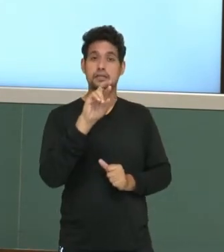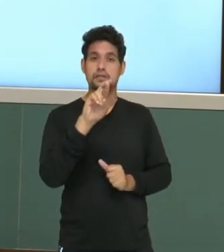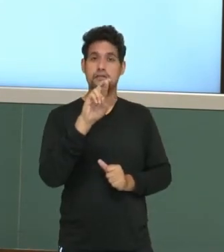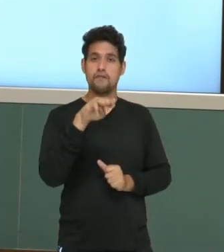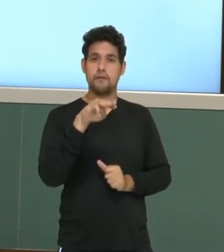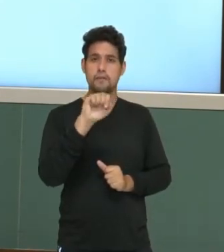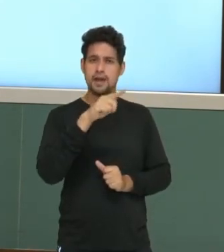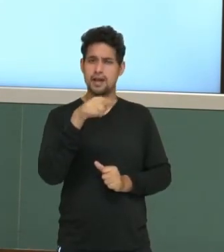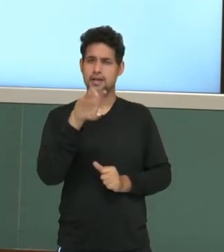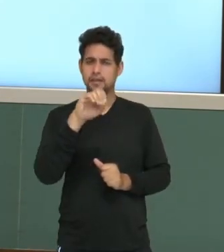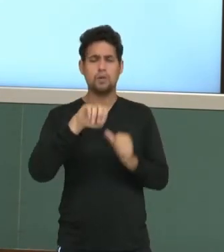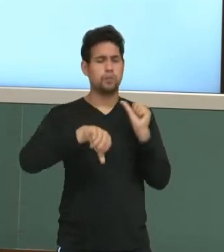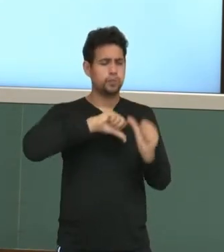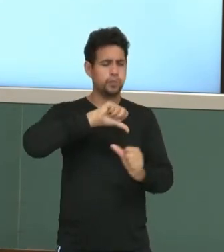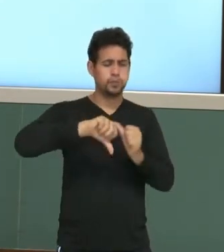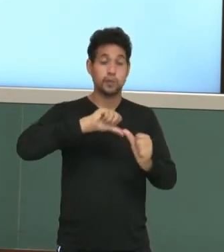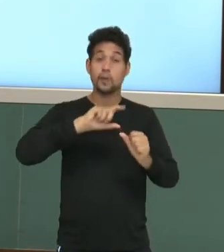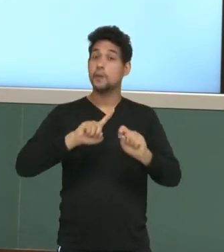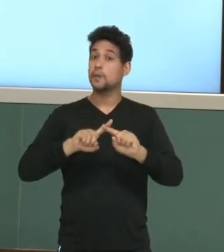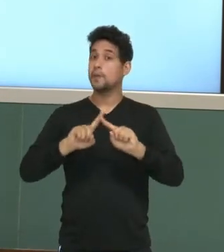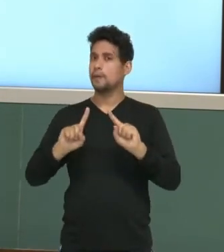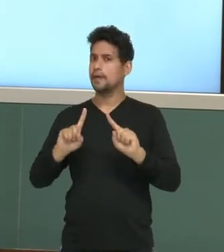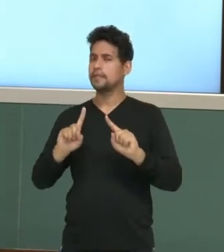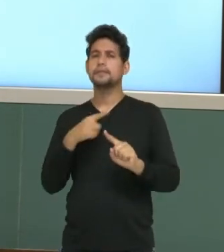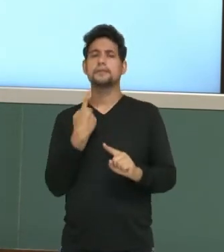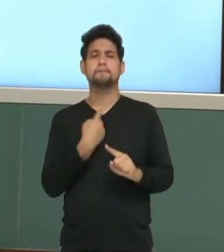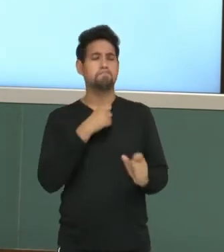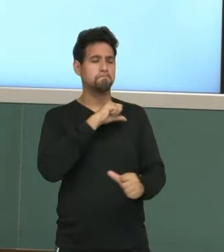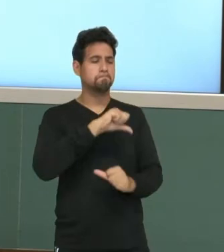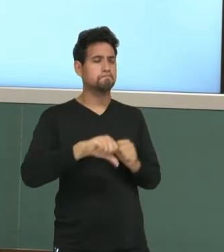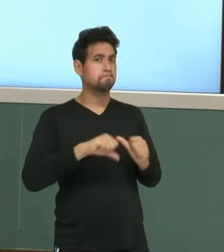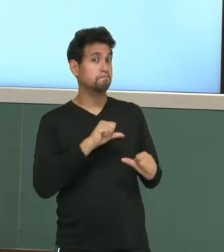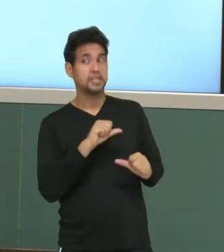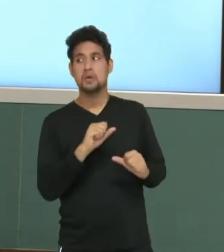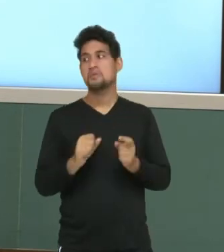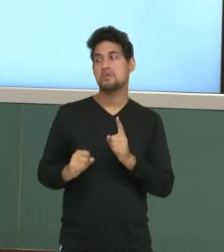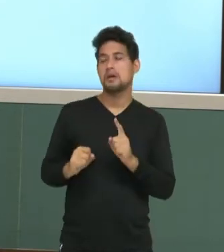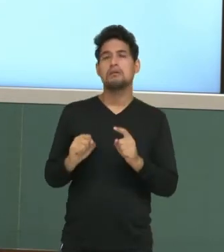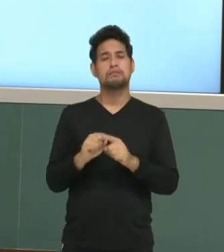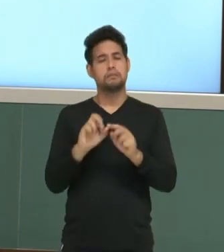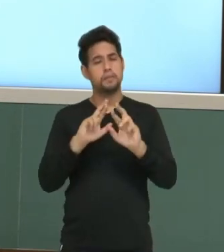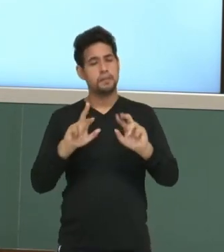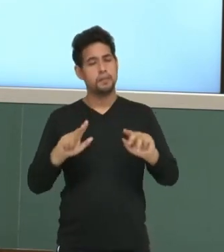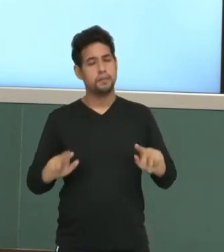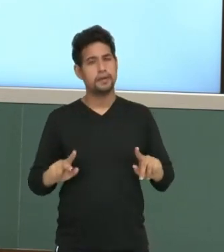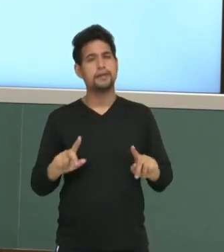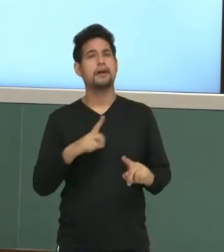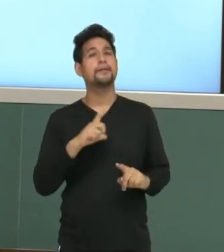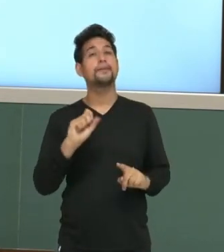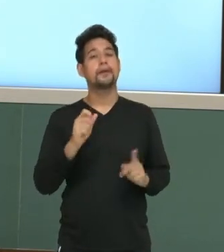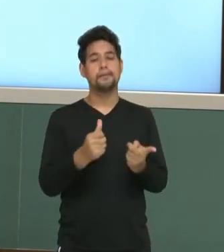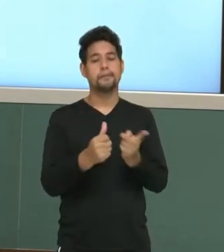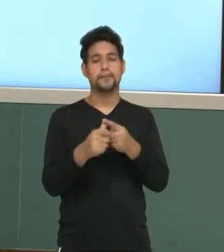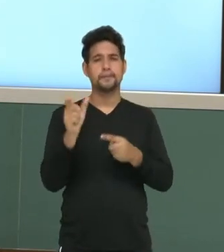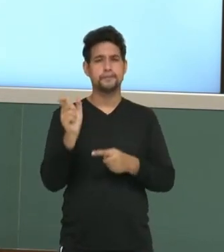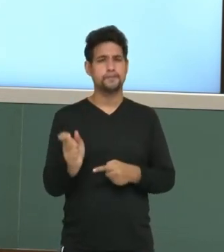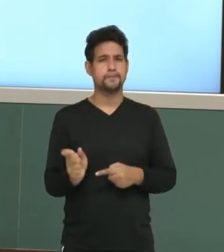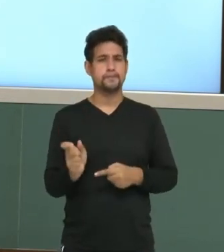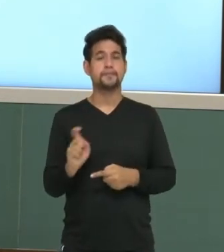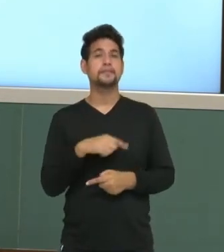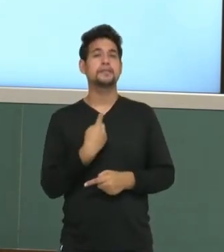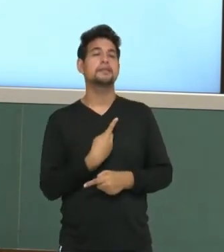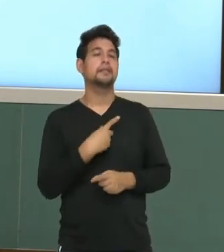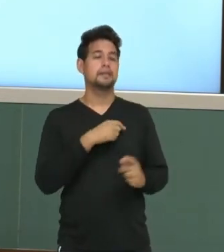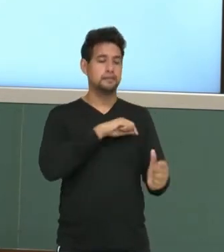modifico, mas nós podemos modificar ou não a sua composição. E aí nós temos a primeira classificação. Nós temos